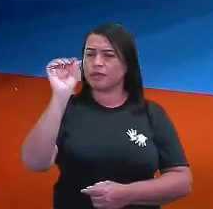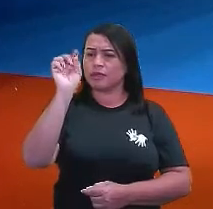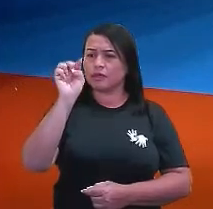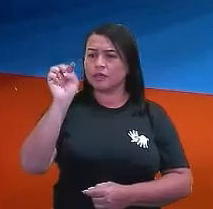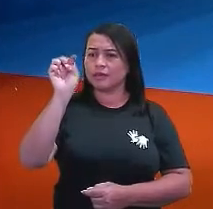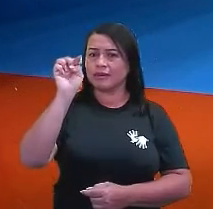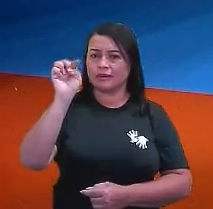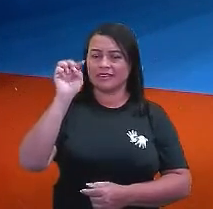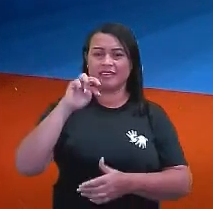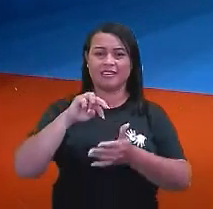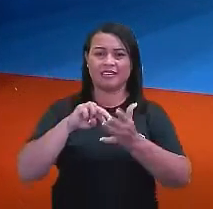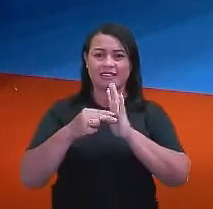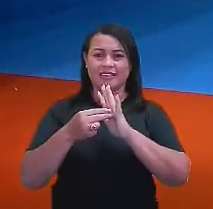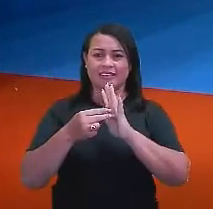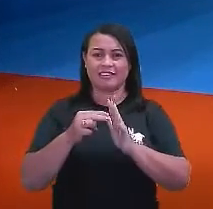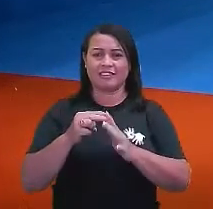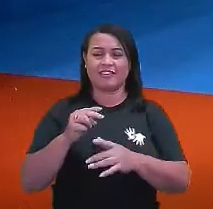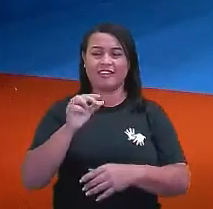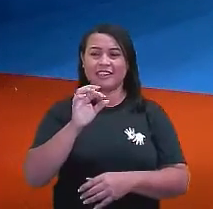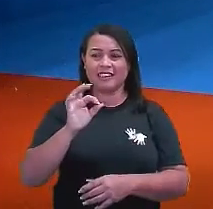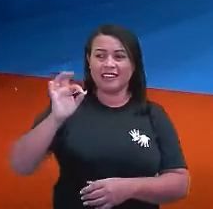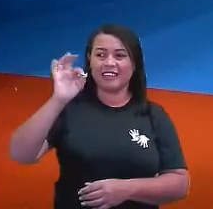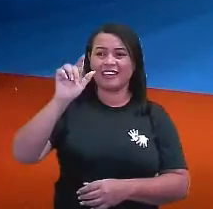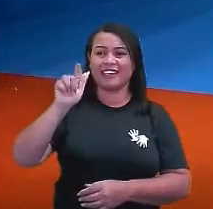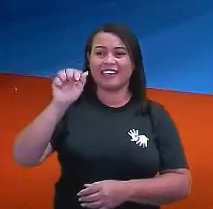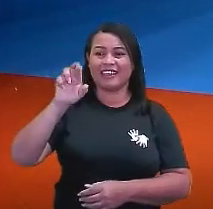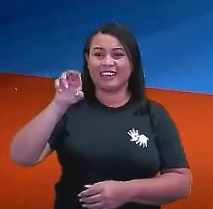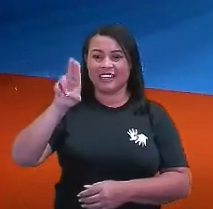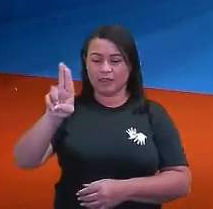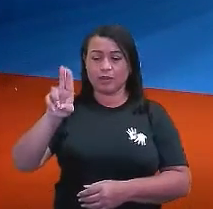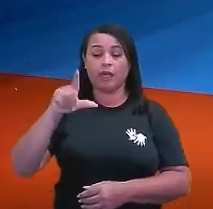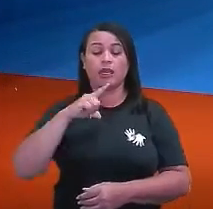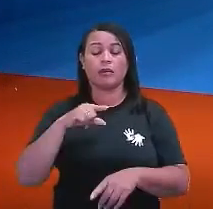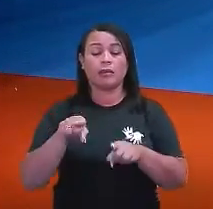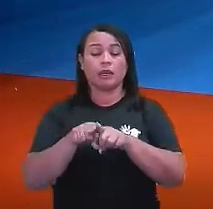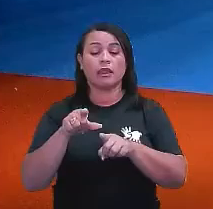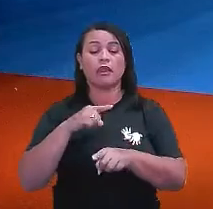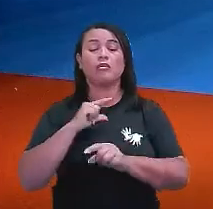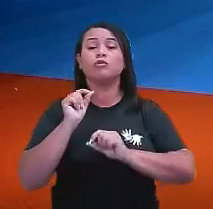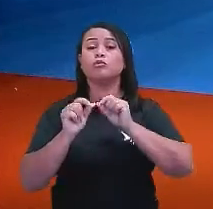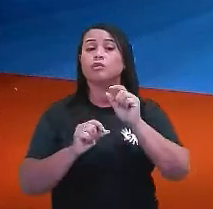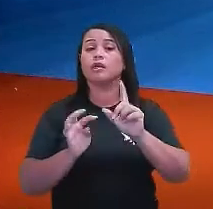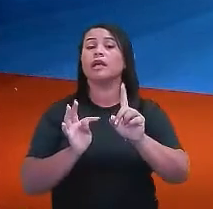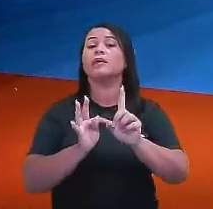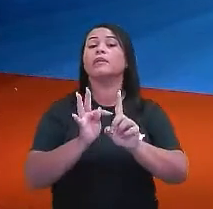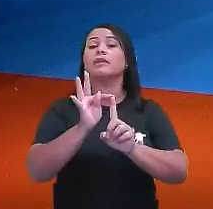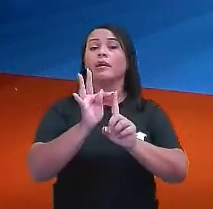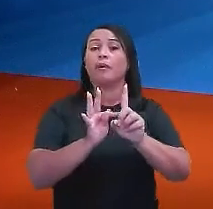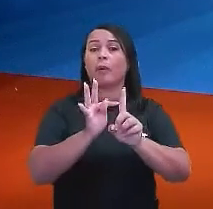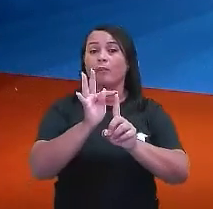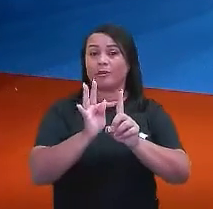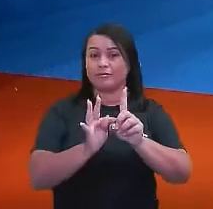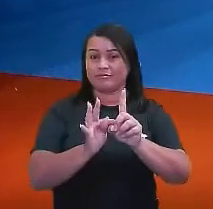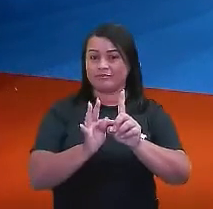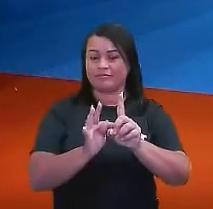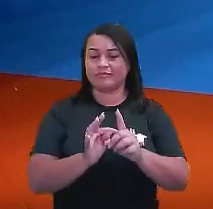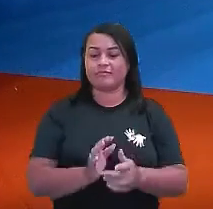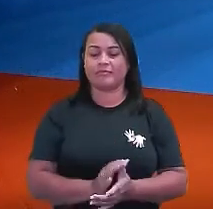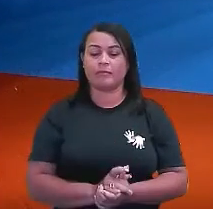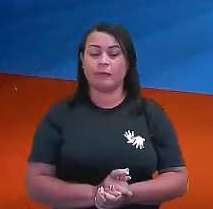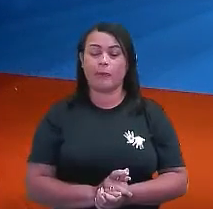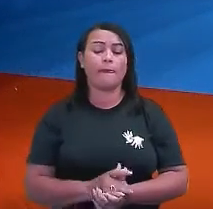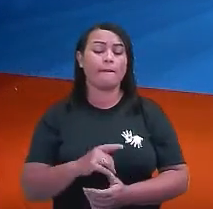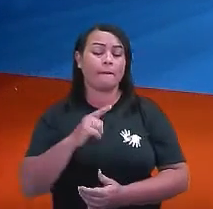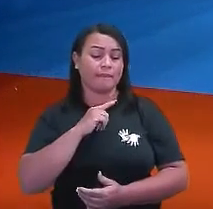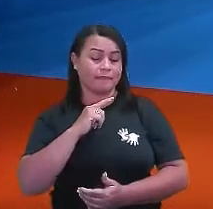dela, tá bom? E o instrumento que usamos para medir a temperatura é um termômetro. E aí